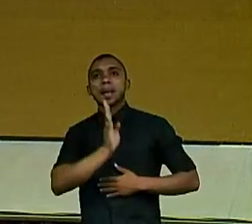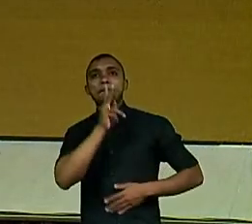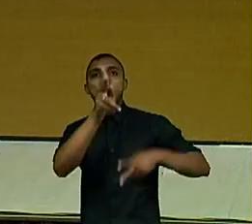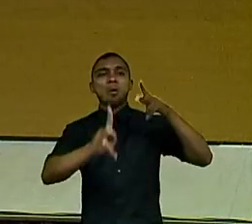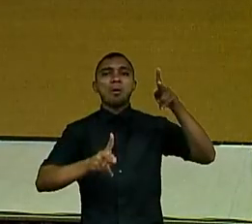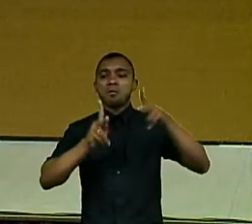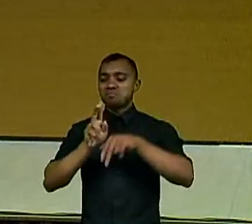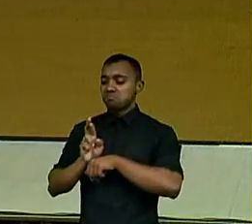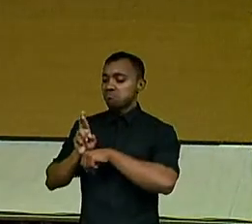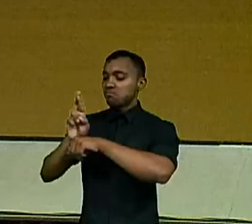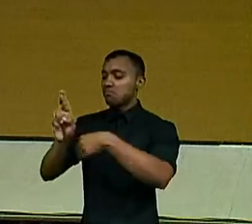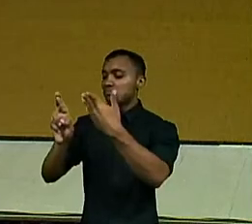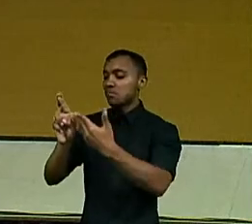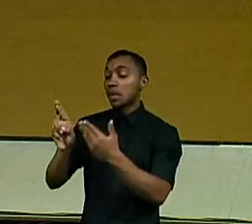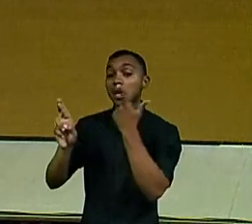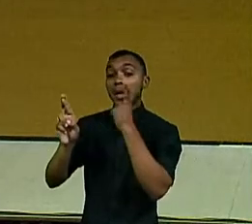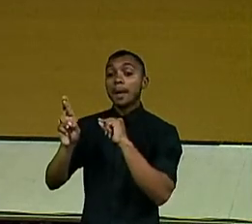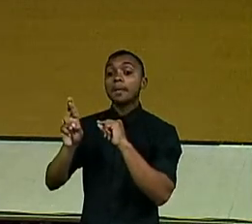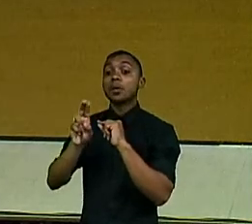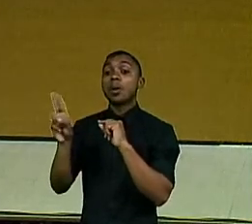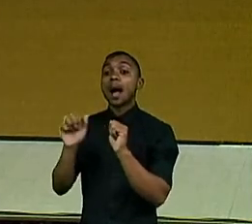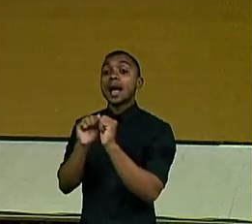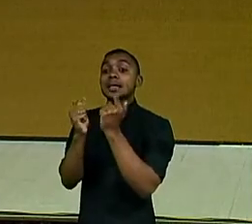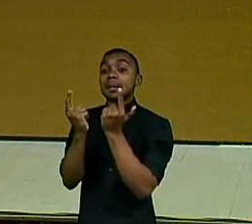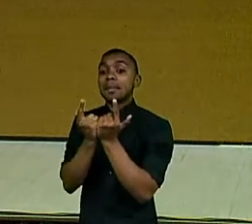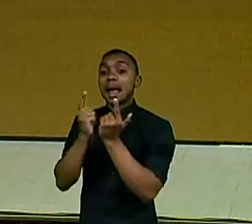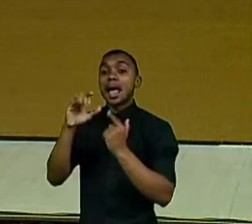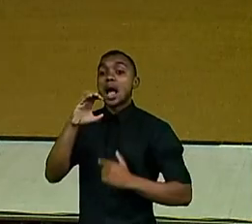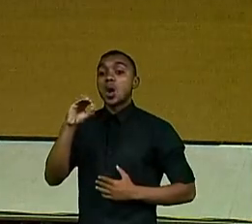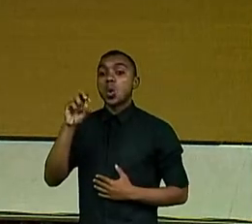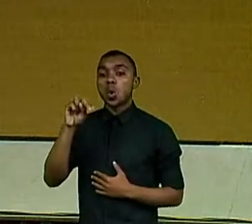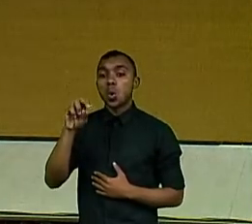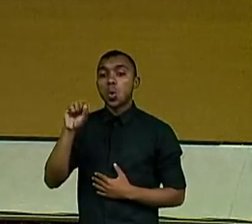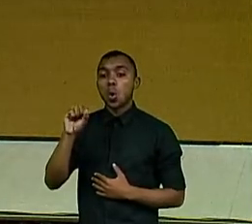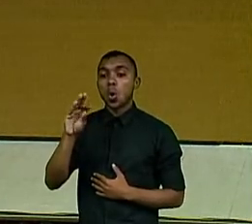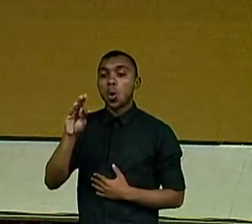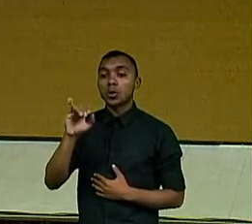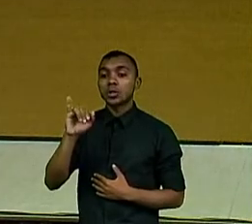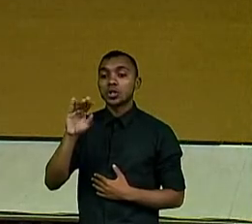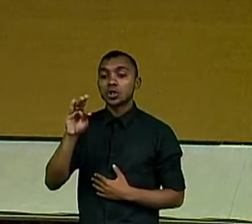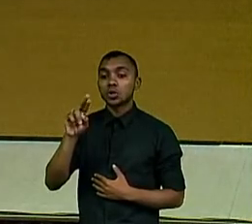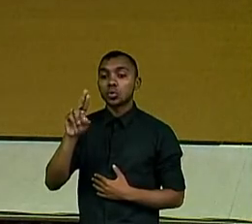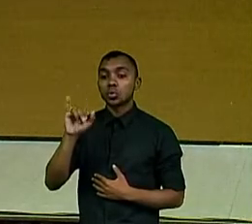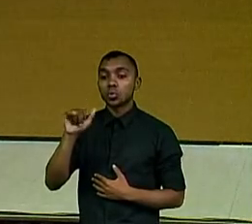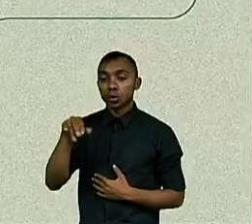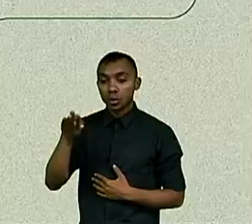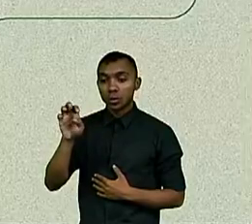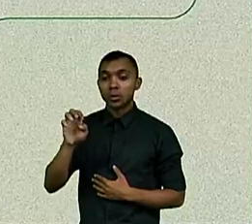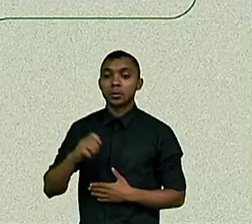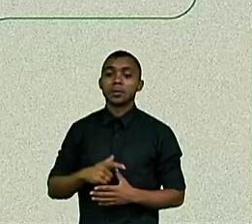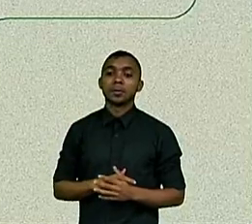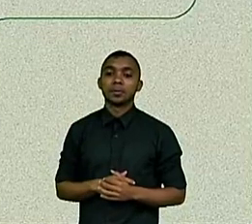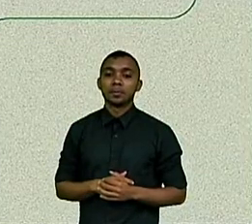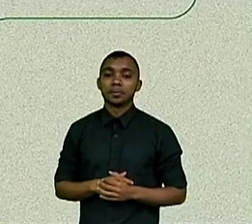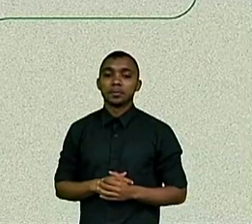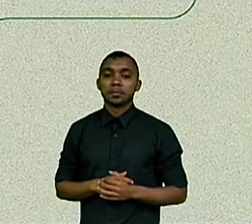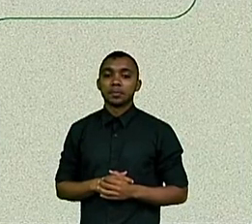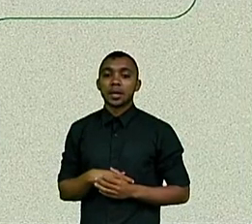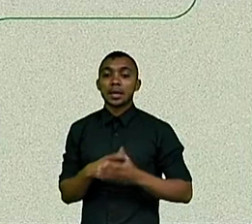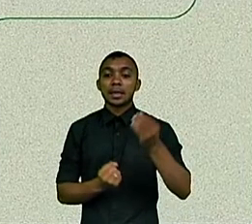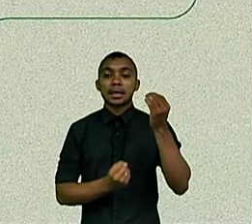eles a assembleia constituinte reunidos em assembleia nacional constituinte para instituir um